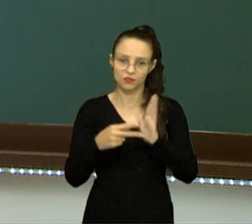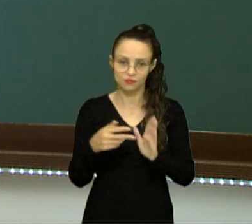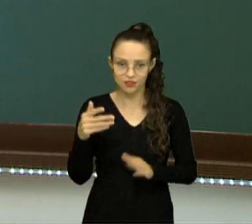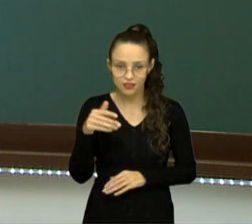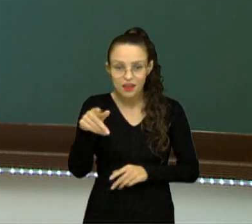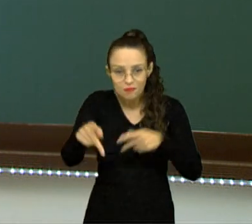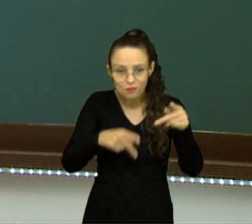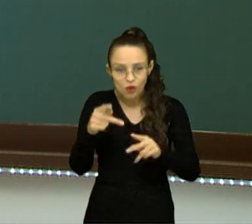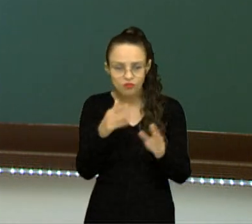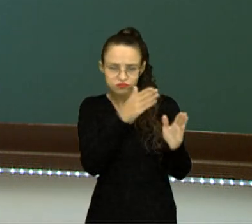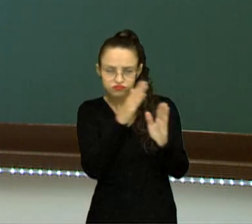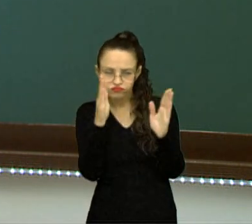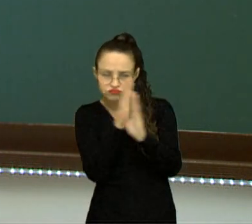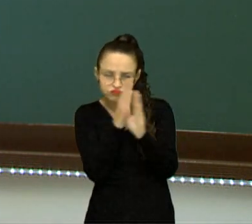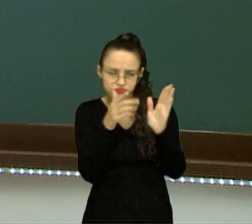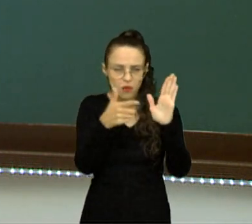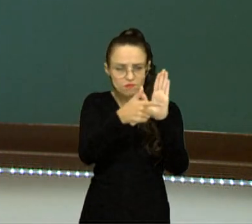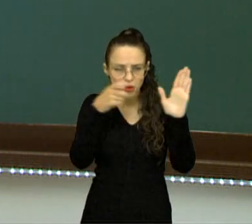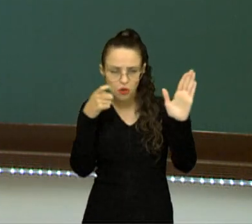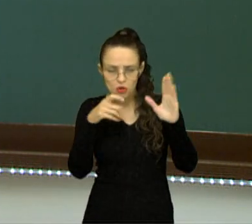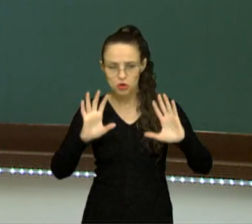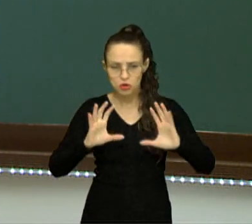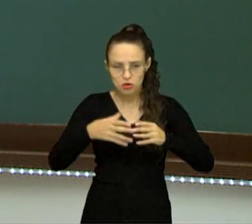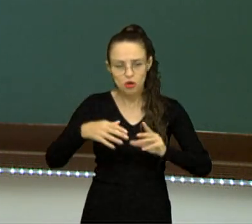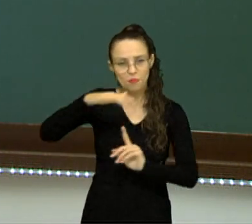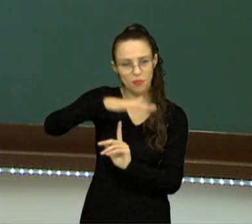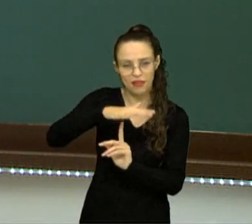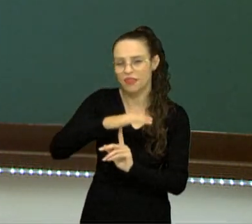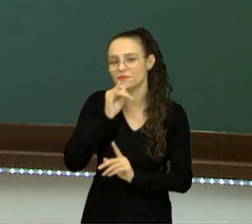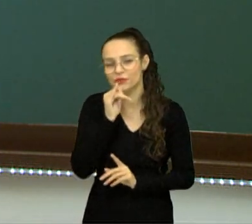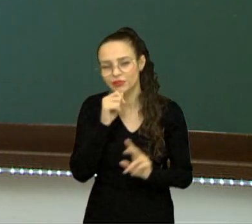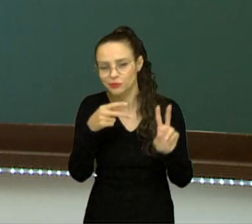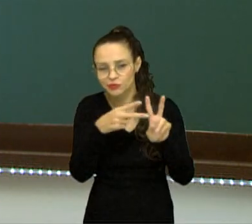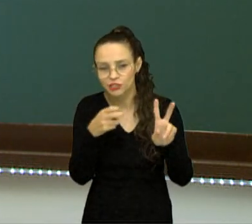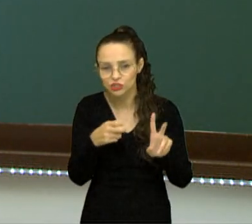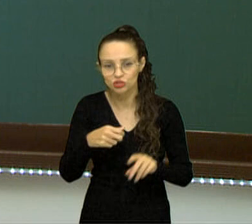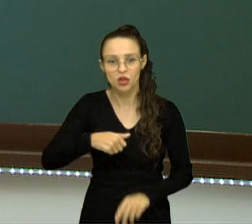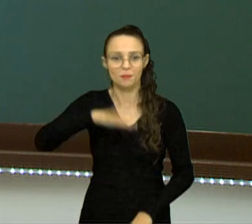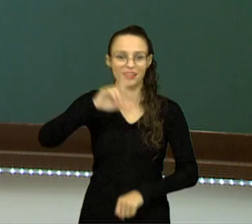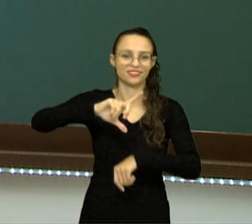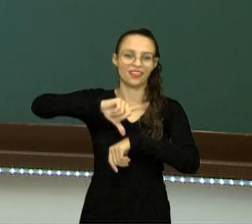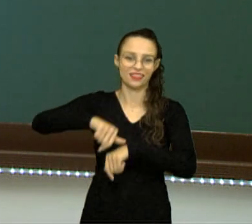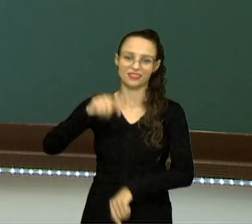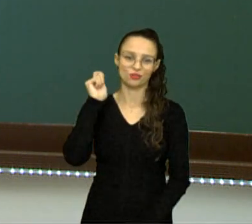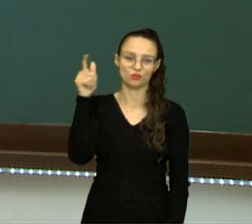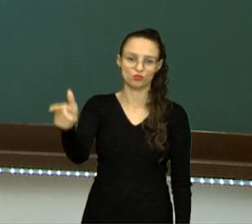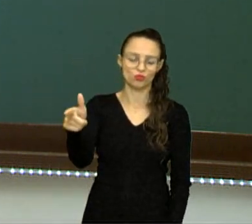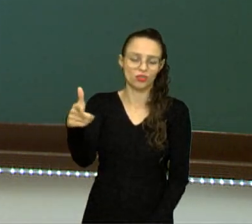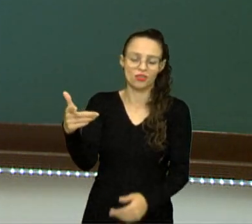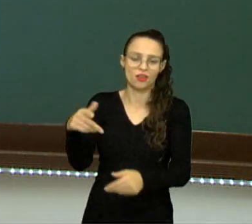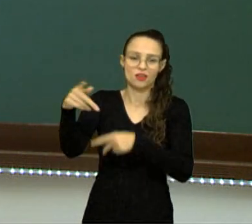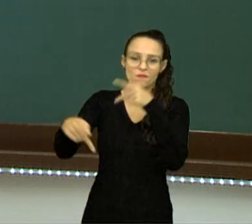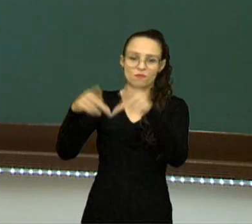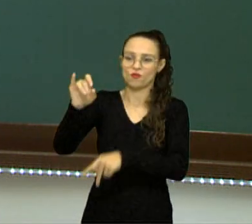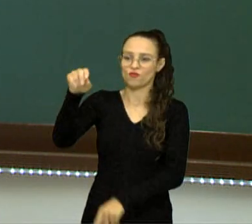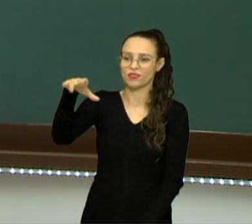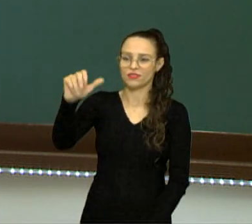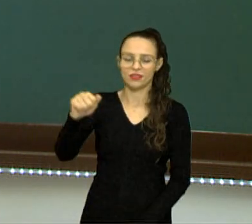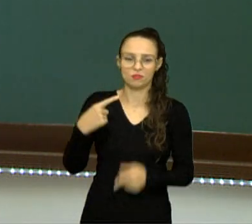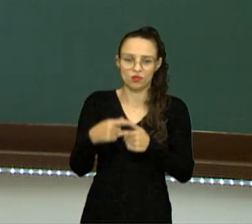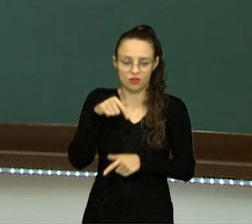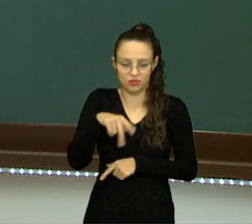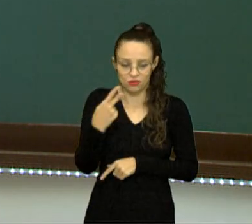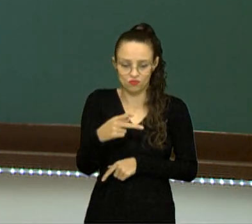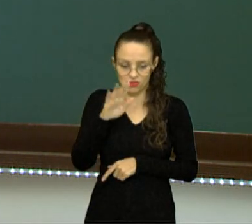caçador aqui do sul, a tribo Xetá do Paraná, era mais atrasado que o povo Inca, porque não tinha um calendário.